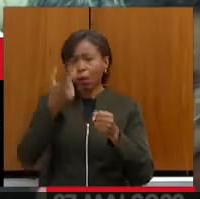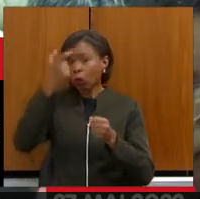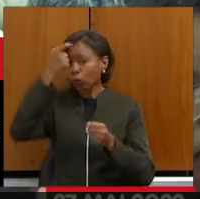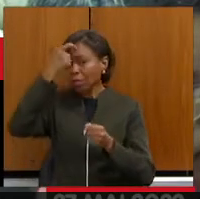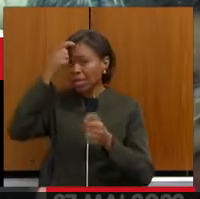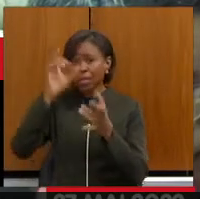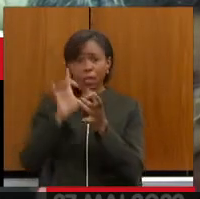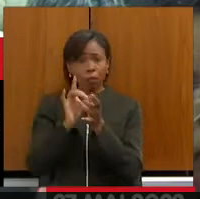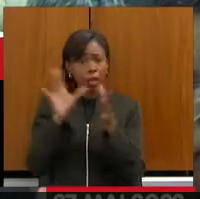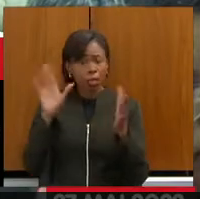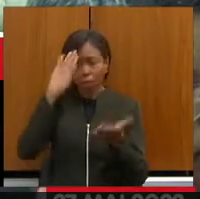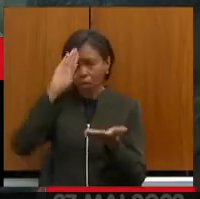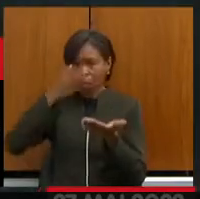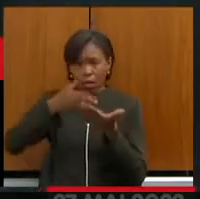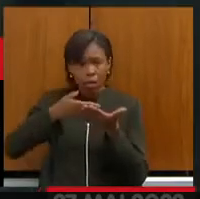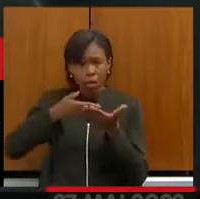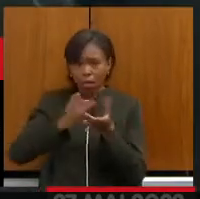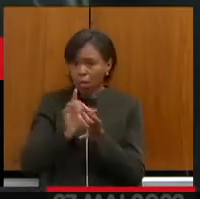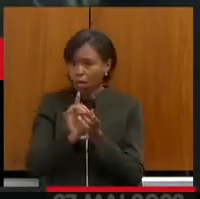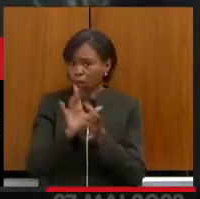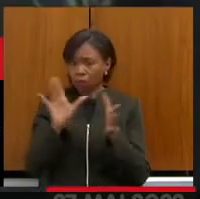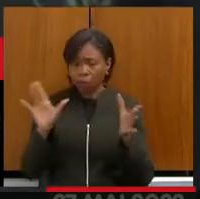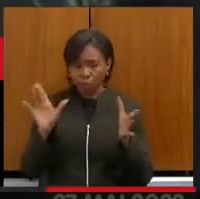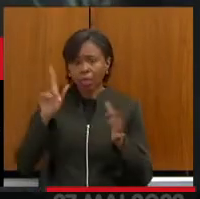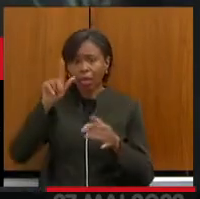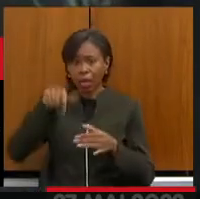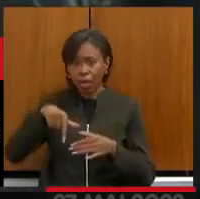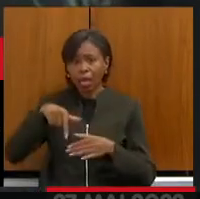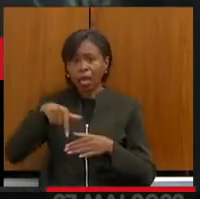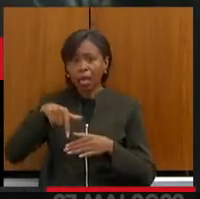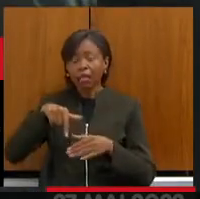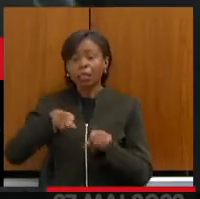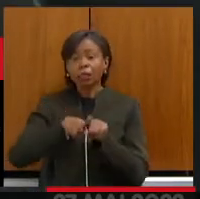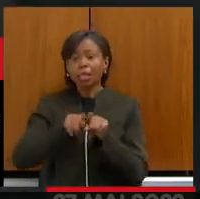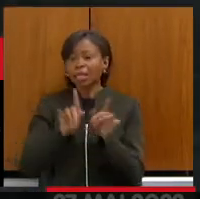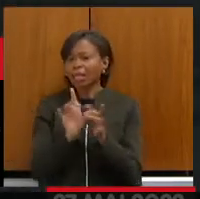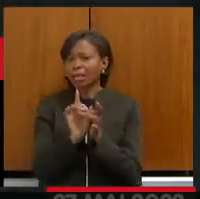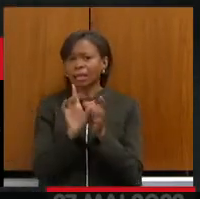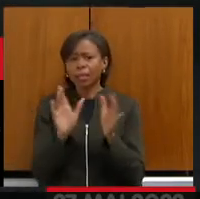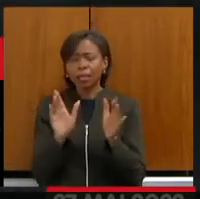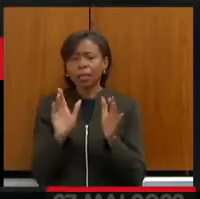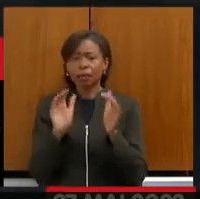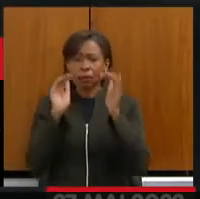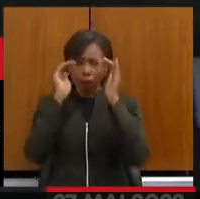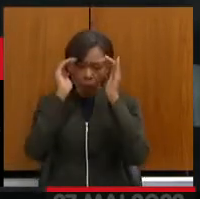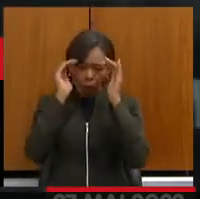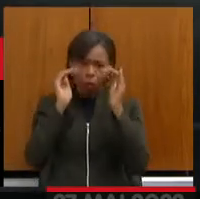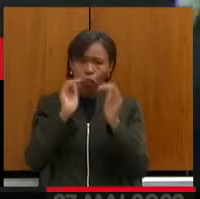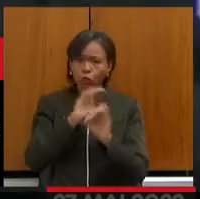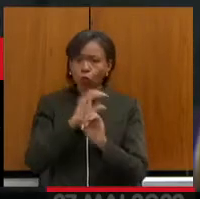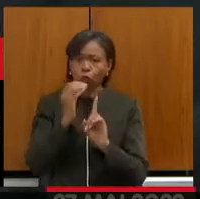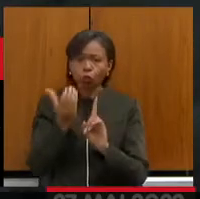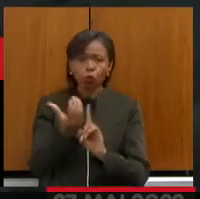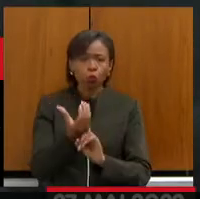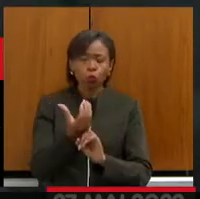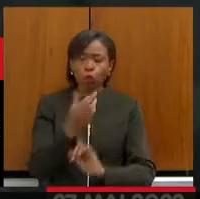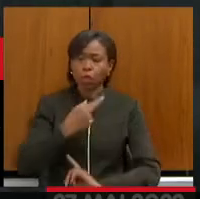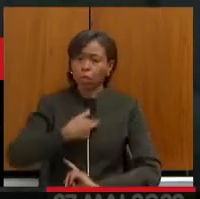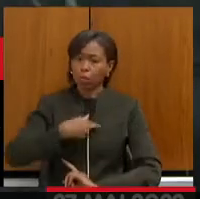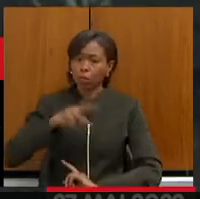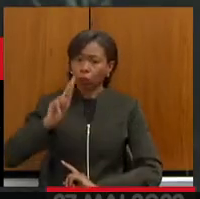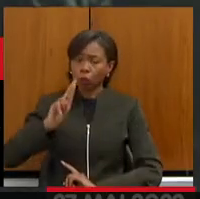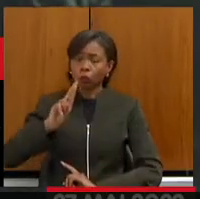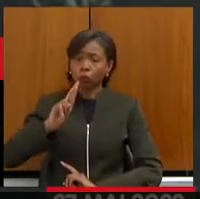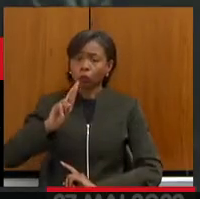e de crença sendo assegurado o livre exercício de cultos religiosos e garantida na forma da lei a proteção